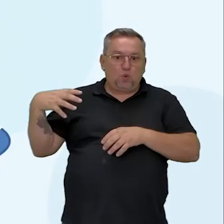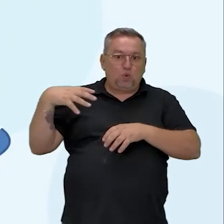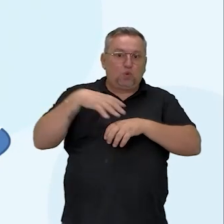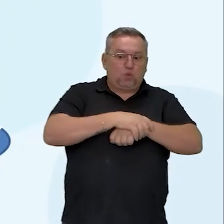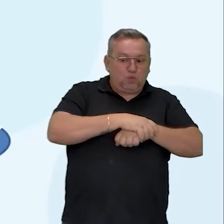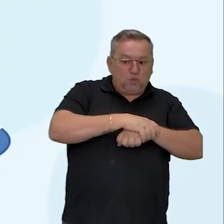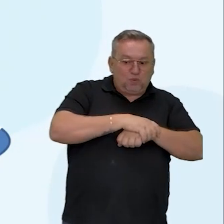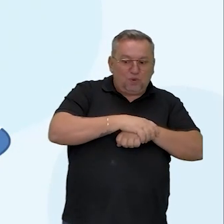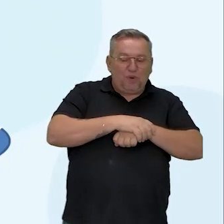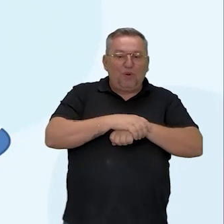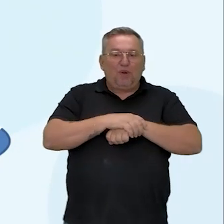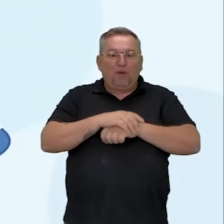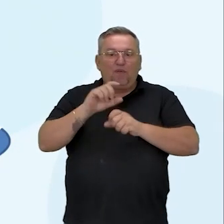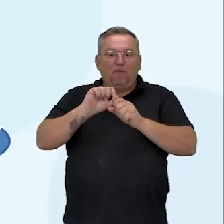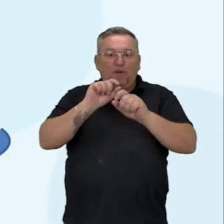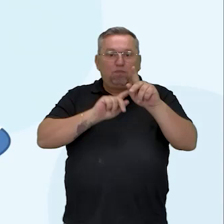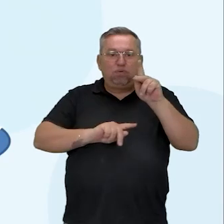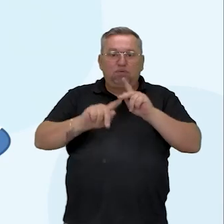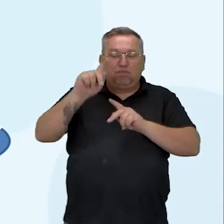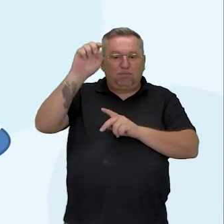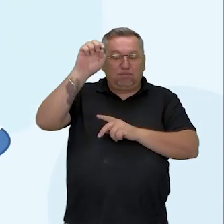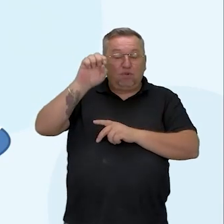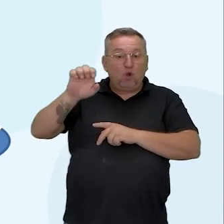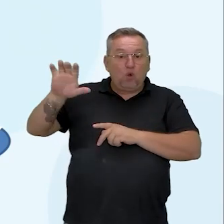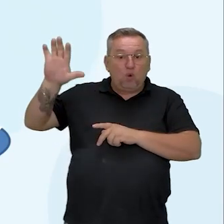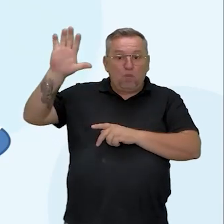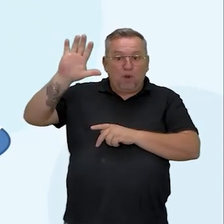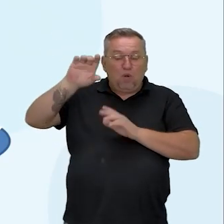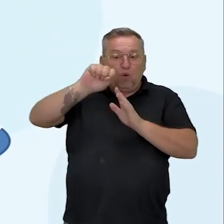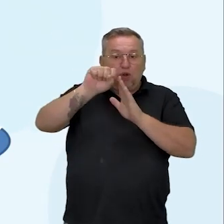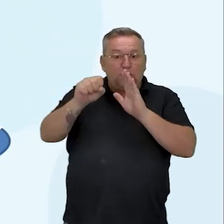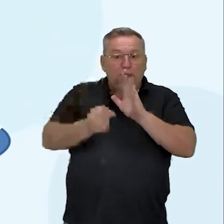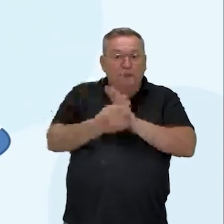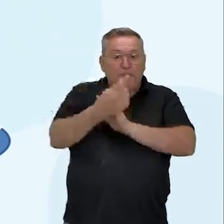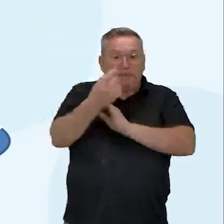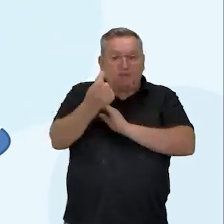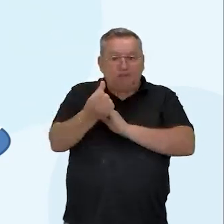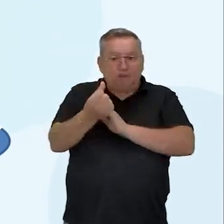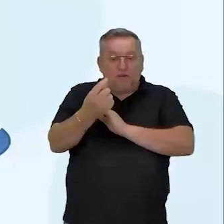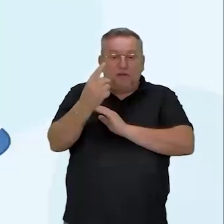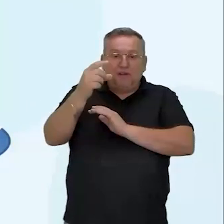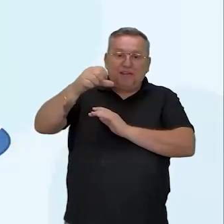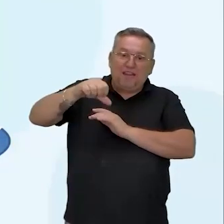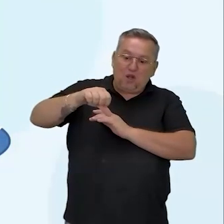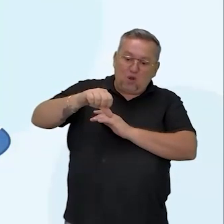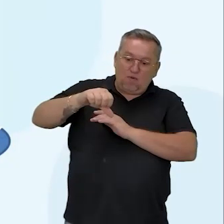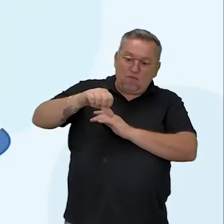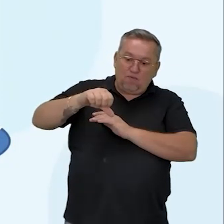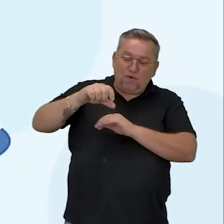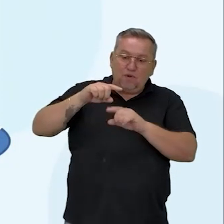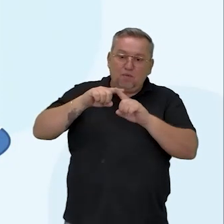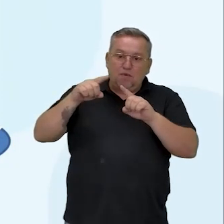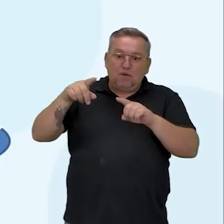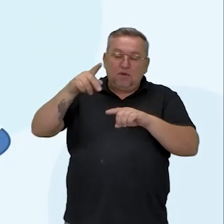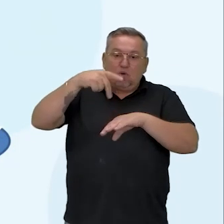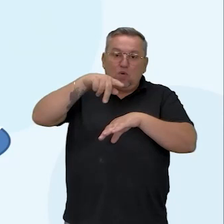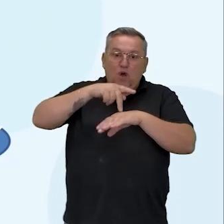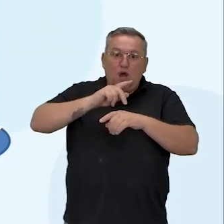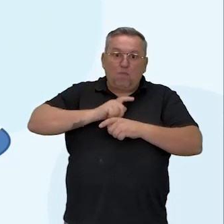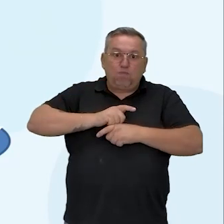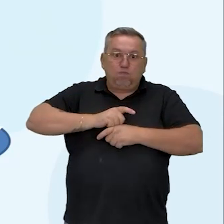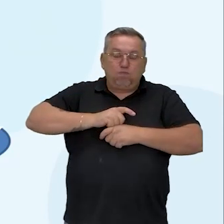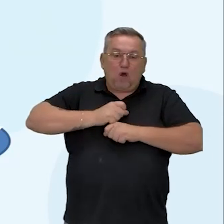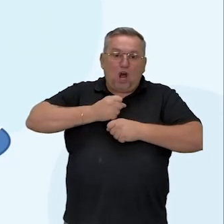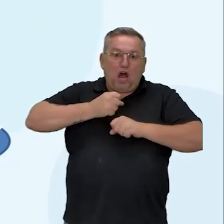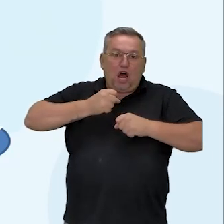um povoamento europeu entre o século XVI e o século XIX. Só que era um país muito grande.